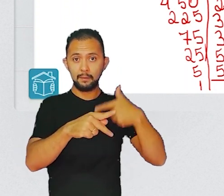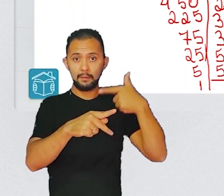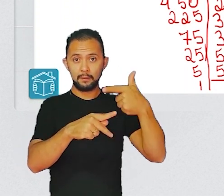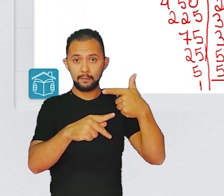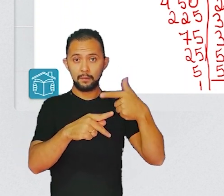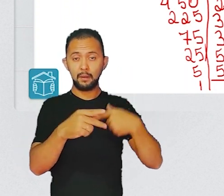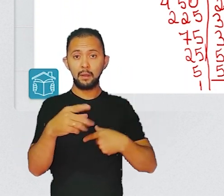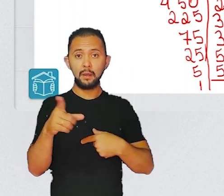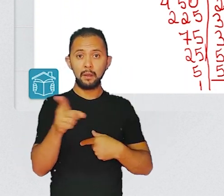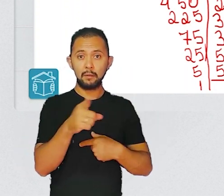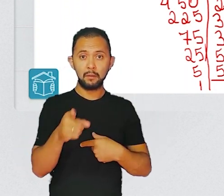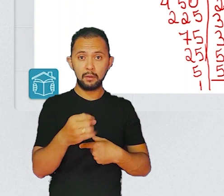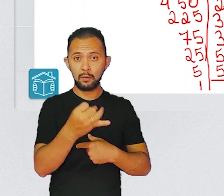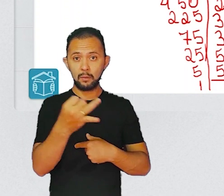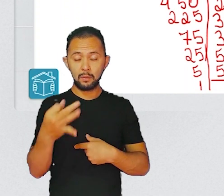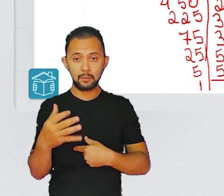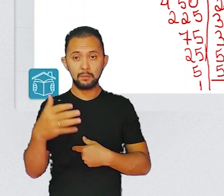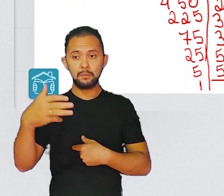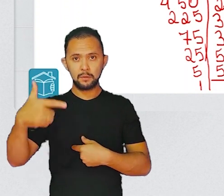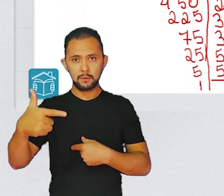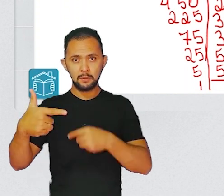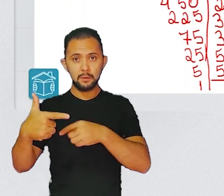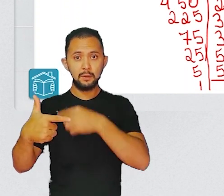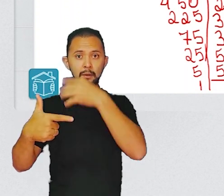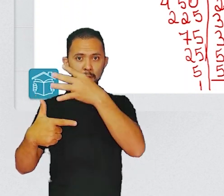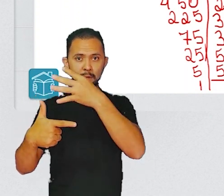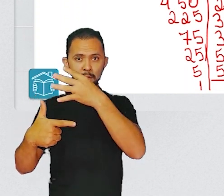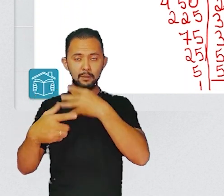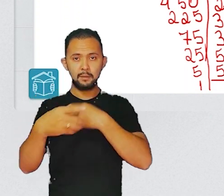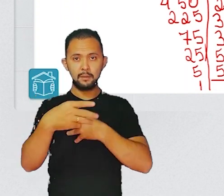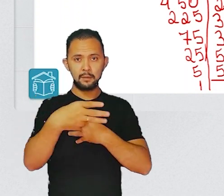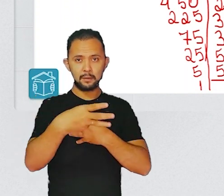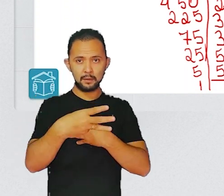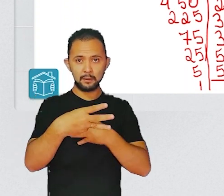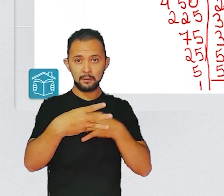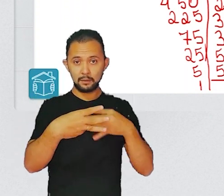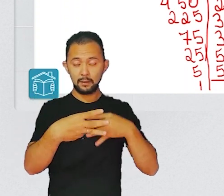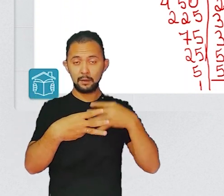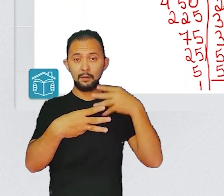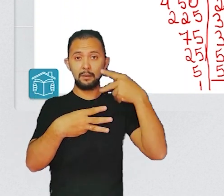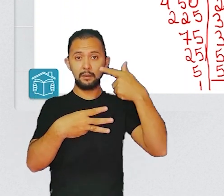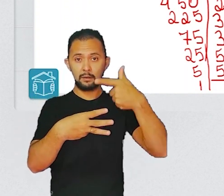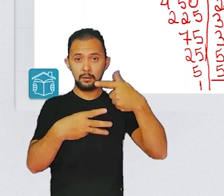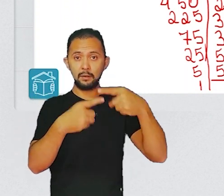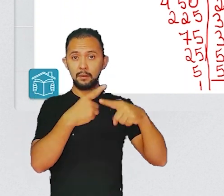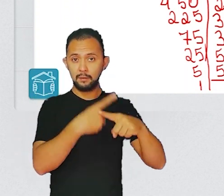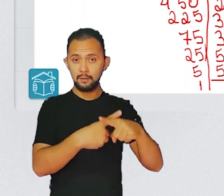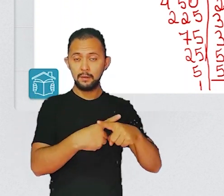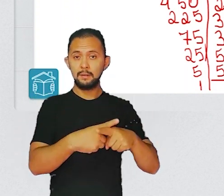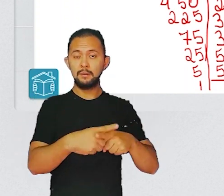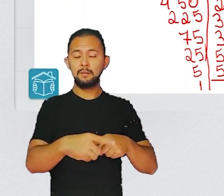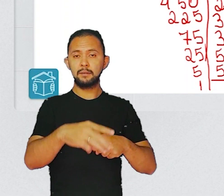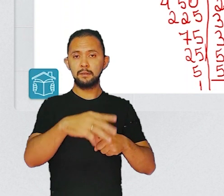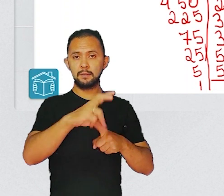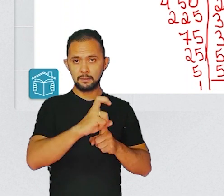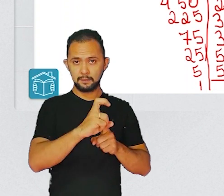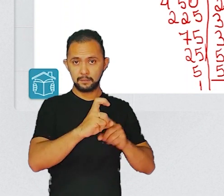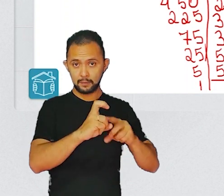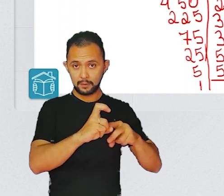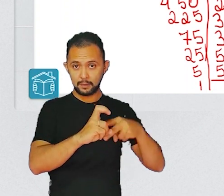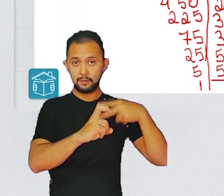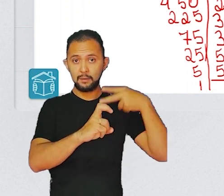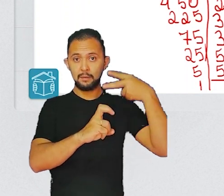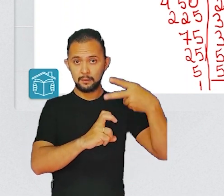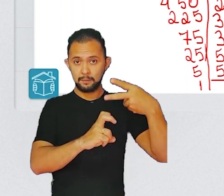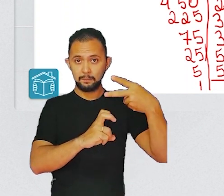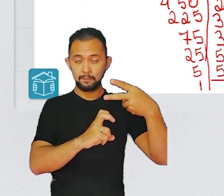é igual a 2 elevado a 4, vezes 3 elevado a 2, vezes 5 elevado a